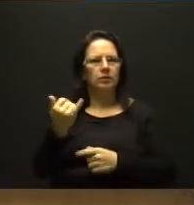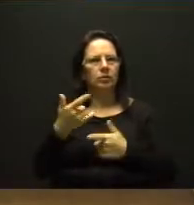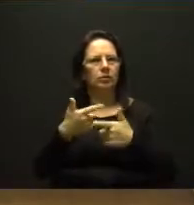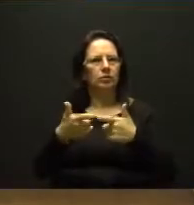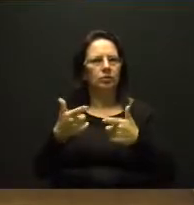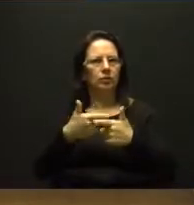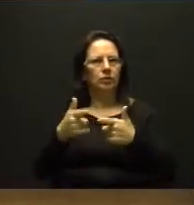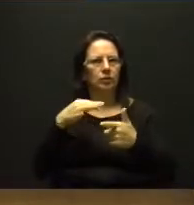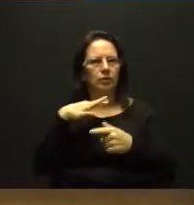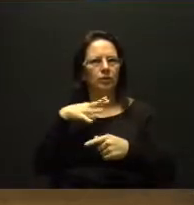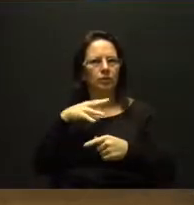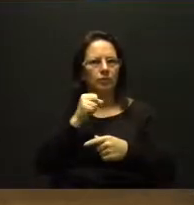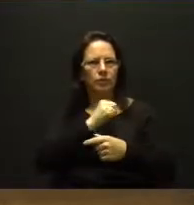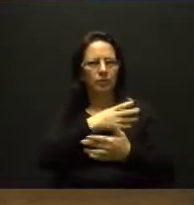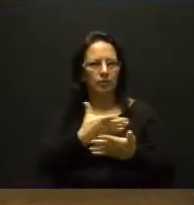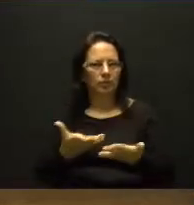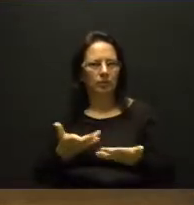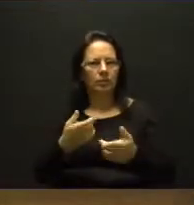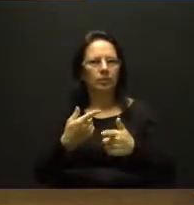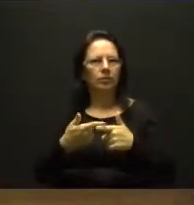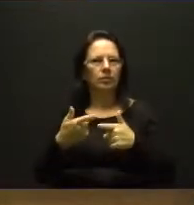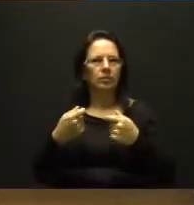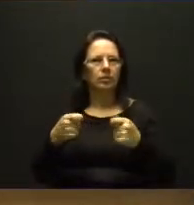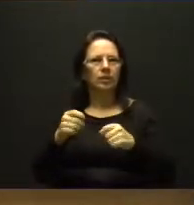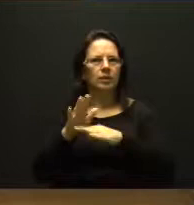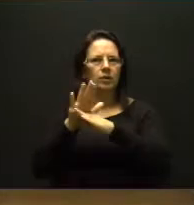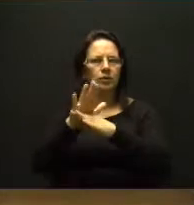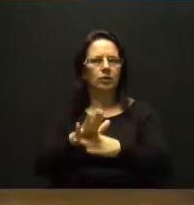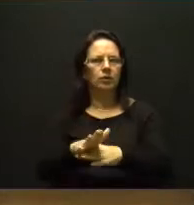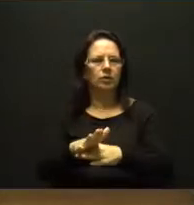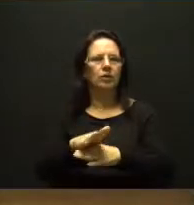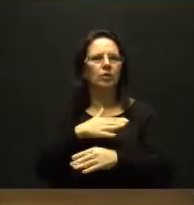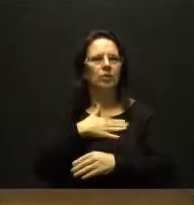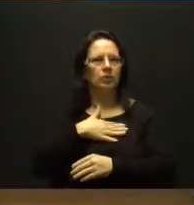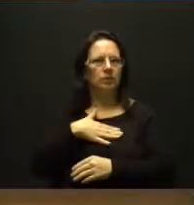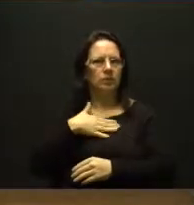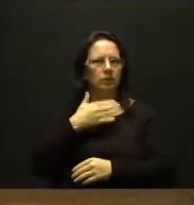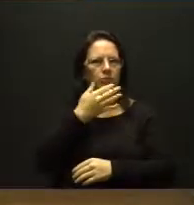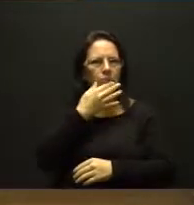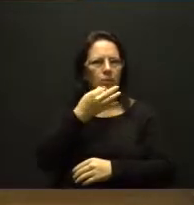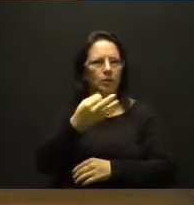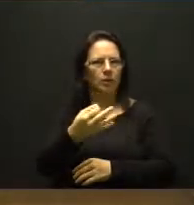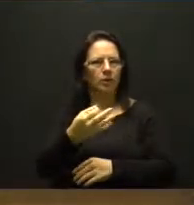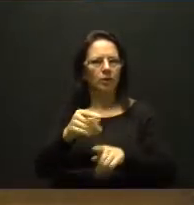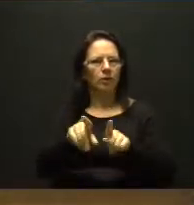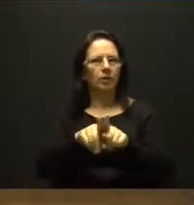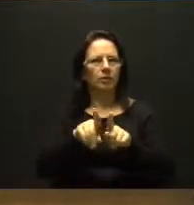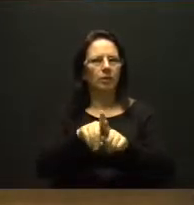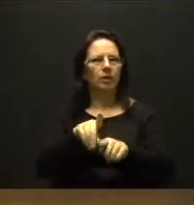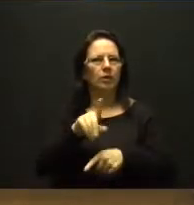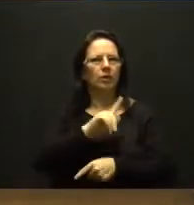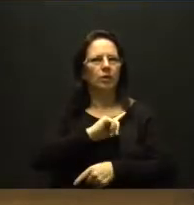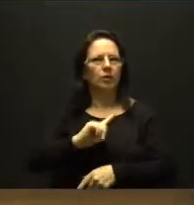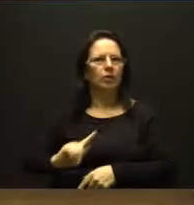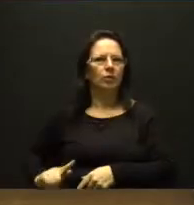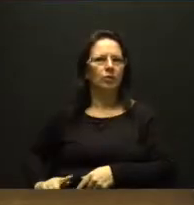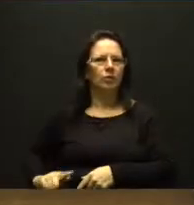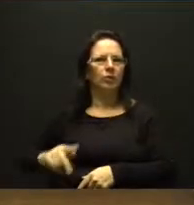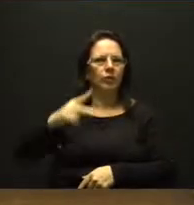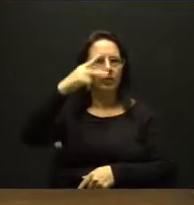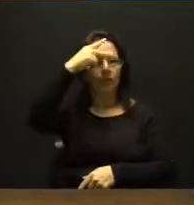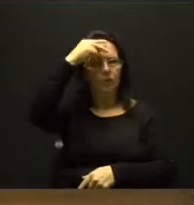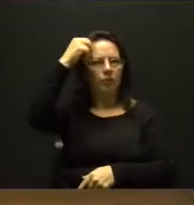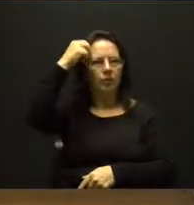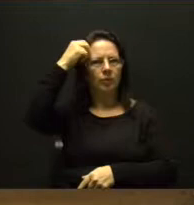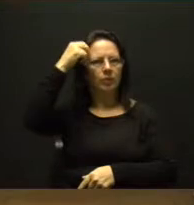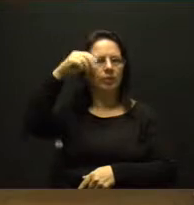emergenciais então gostaria de deixar uma sugestão também ao governo do prefeito é de mário que